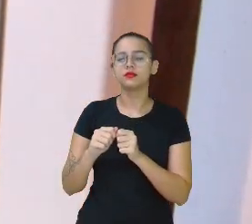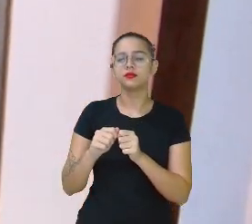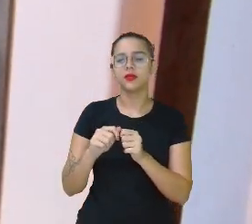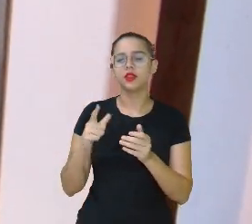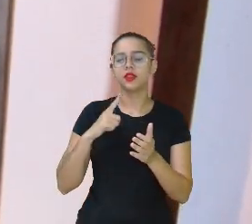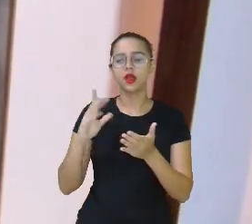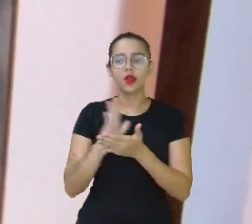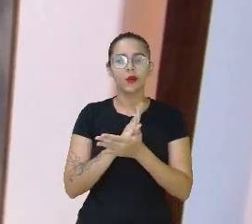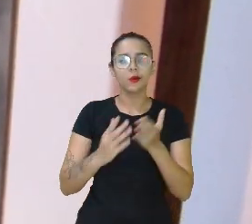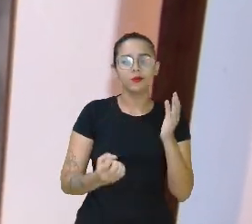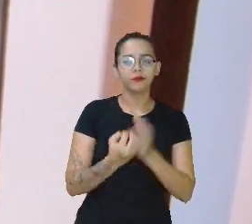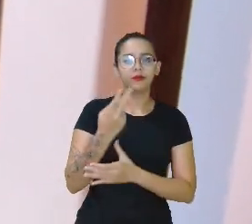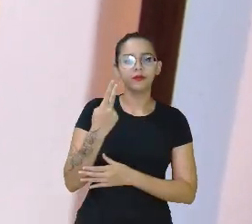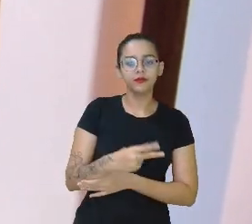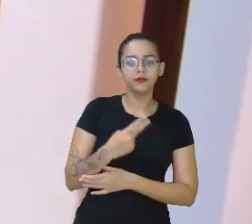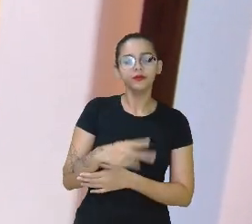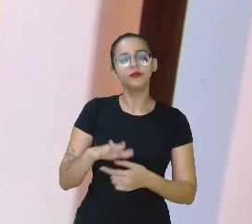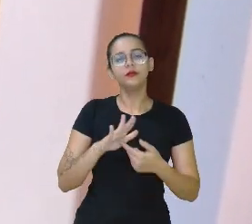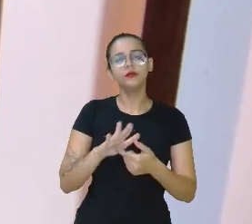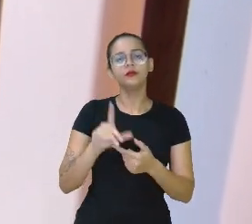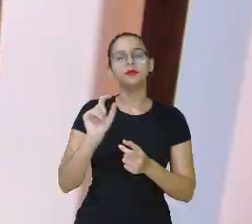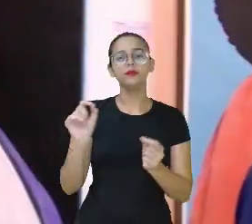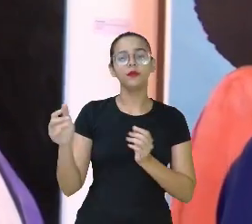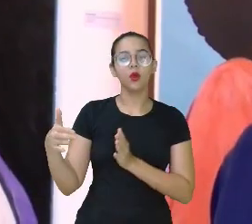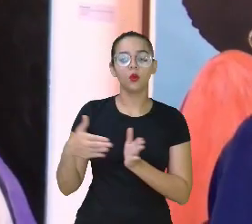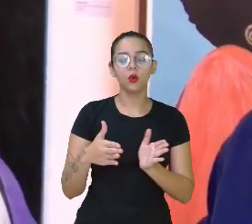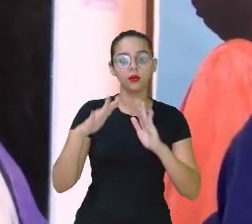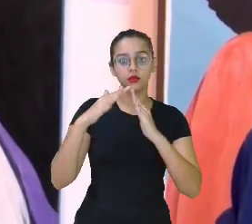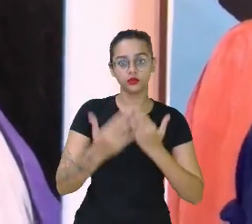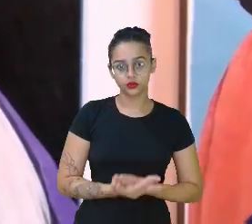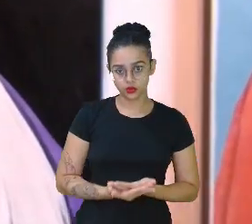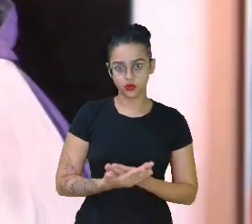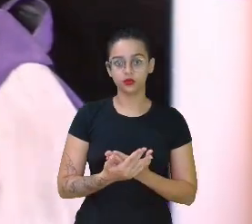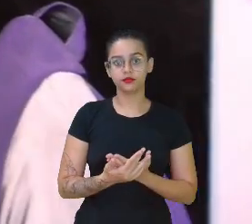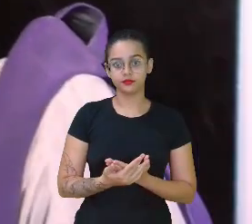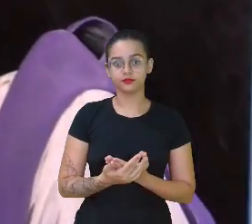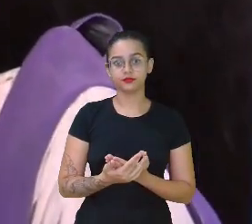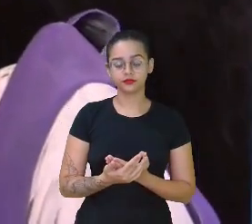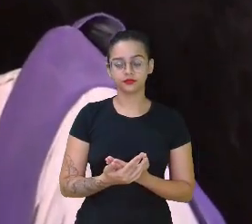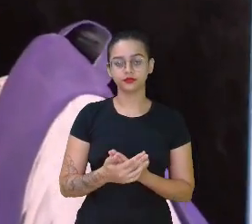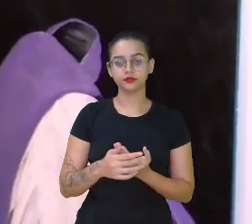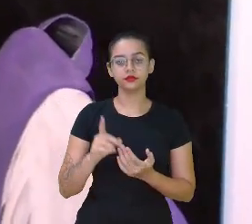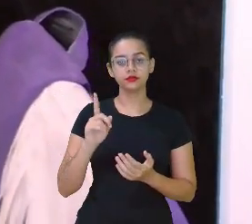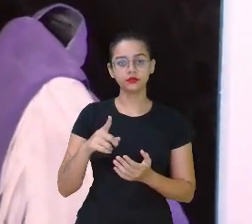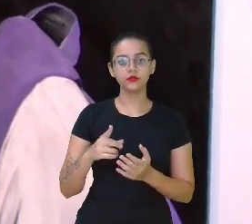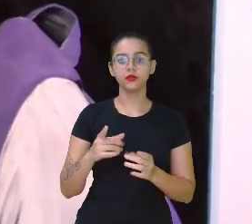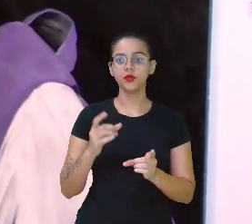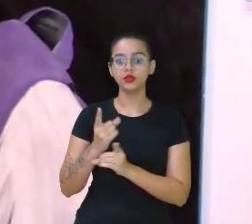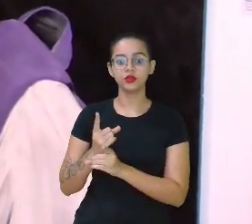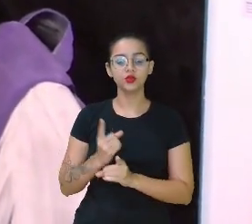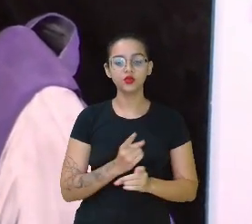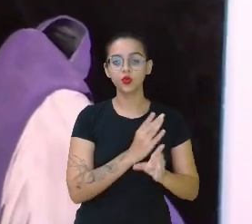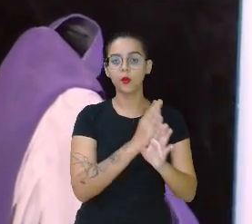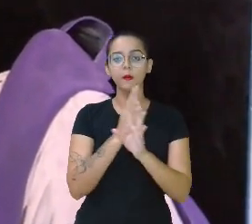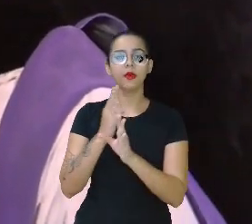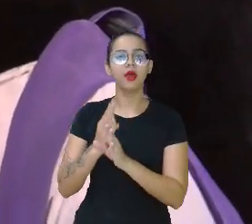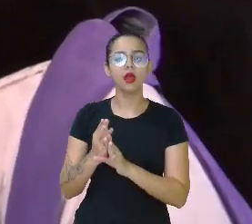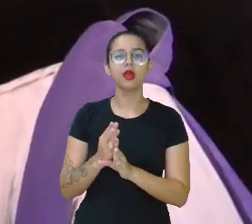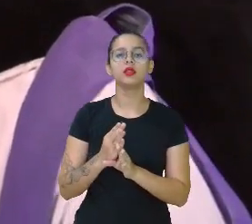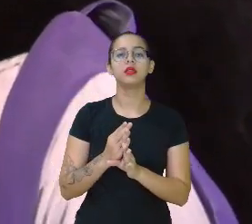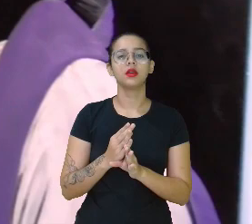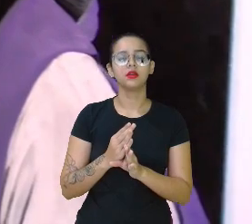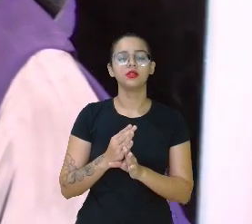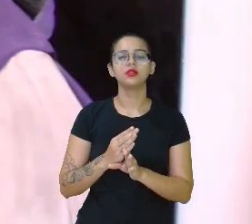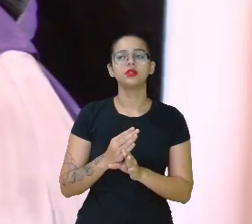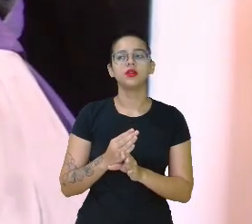obras aqui que trazem isso, que é o caminho da escola, que eu digo que o caminho da escola é um caminho de descobertas, é um caminho sagrado, né? O caminho da